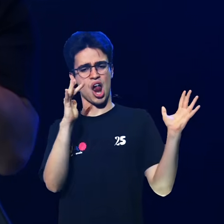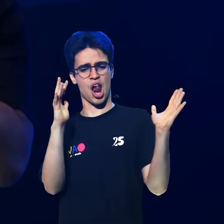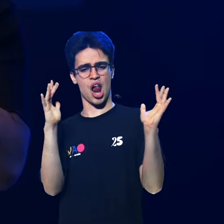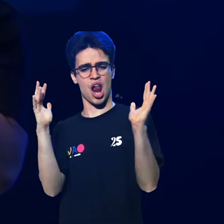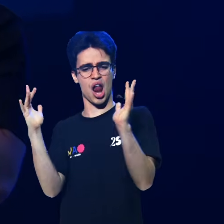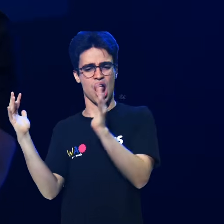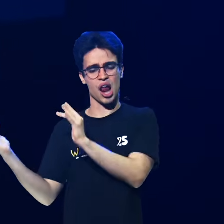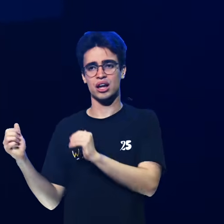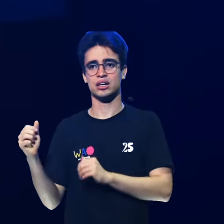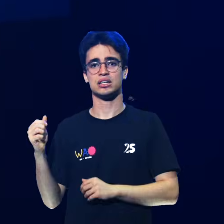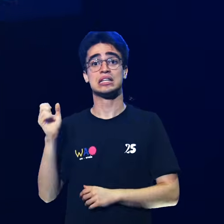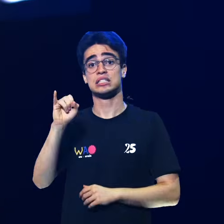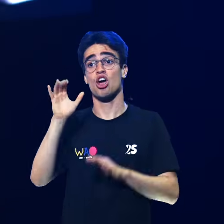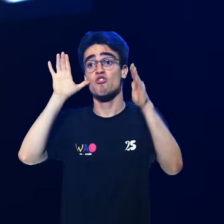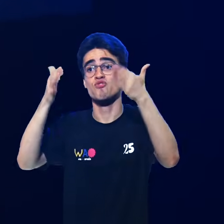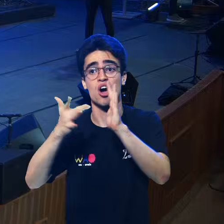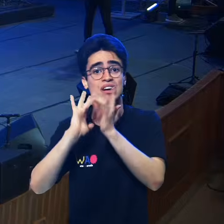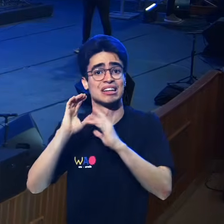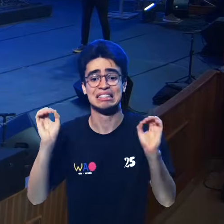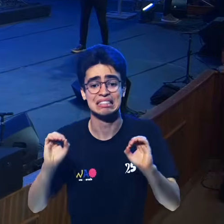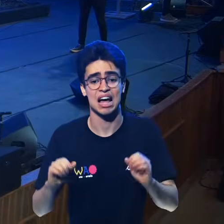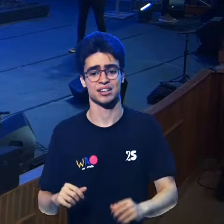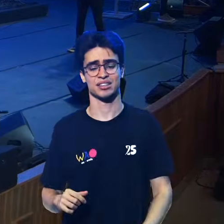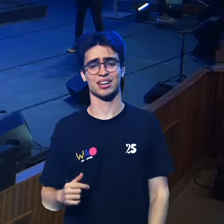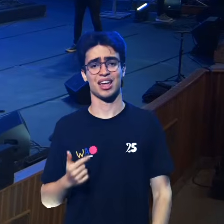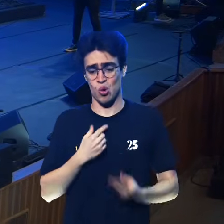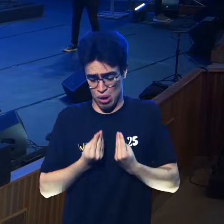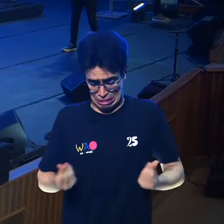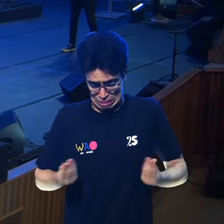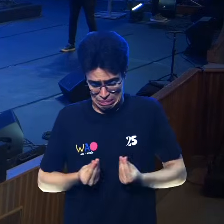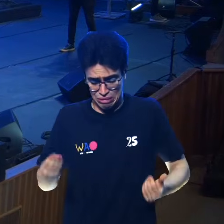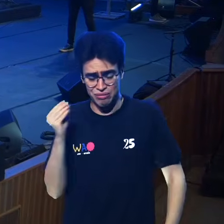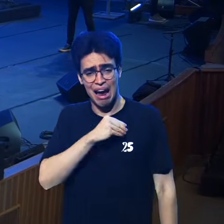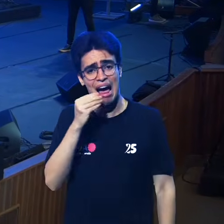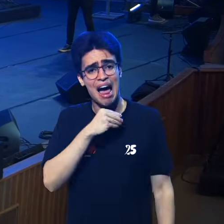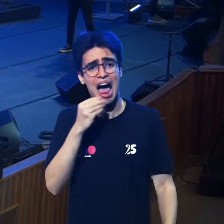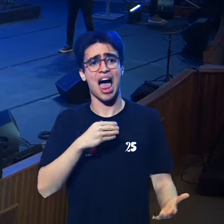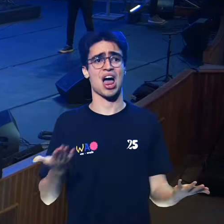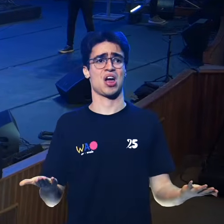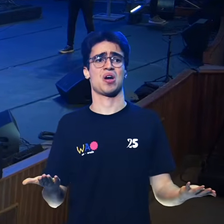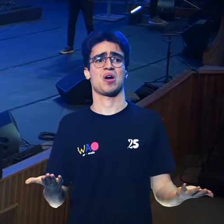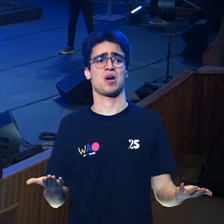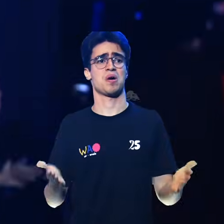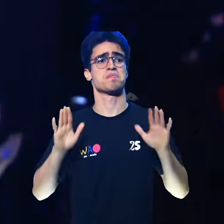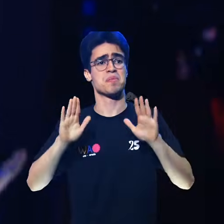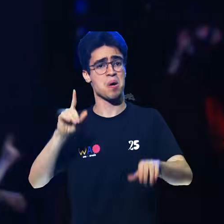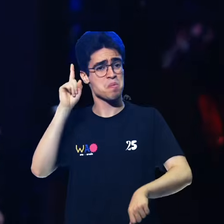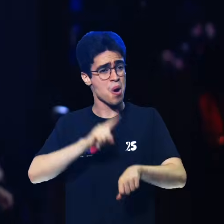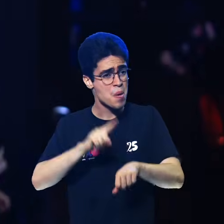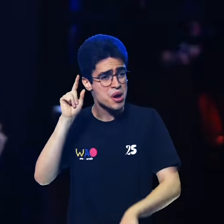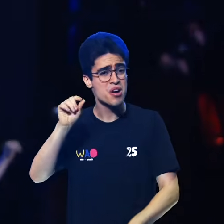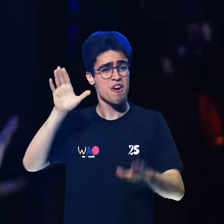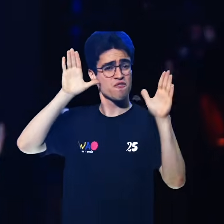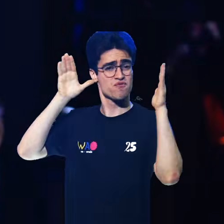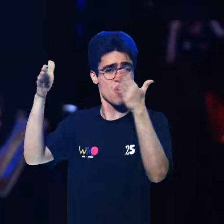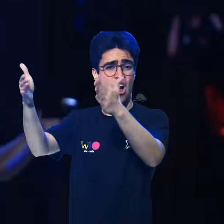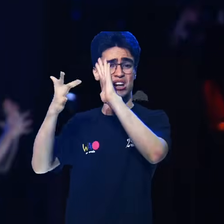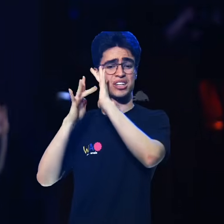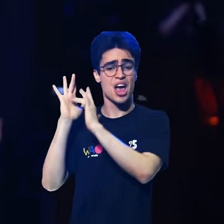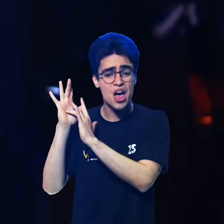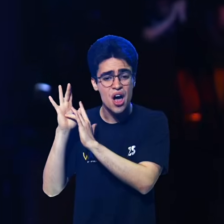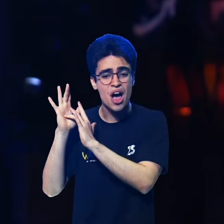para Jesus, você está construindo na areia. Mas quando você aponta para Jesus, você